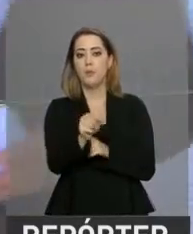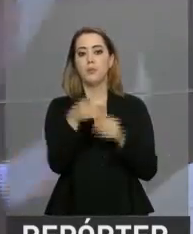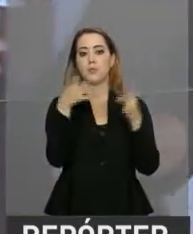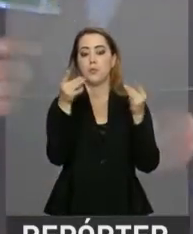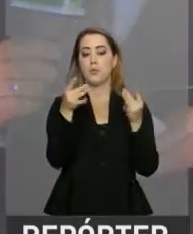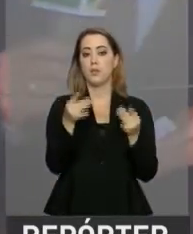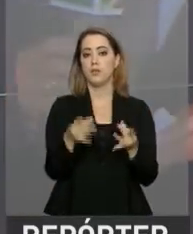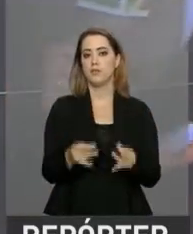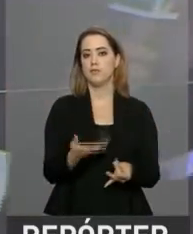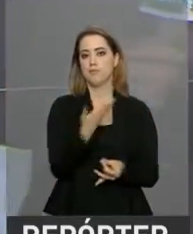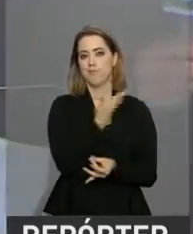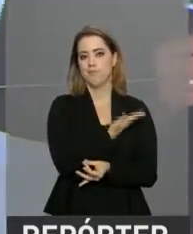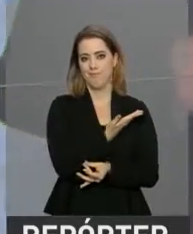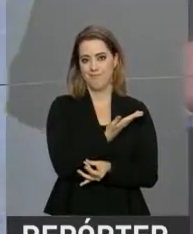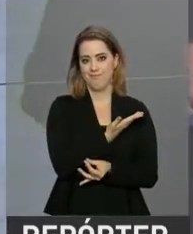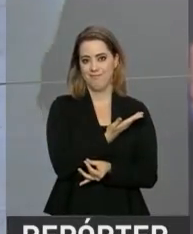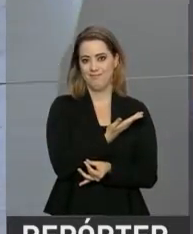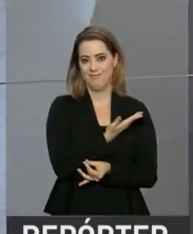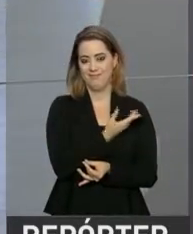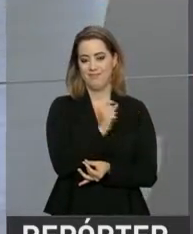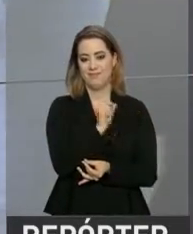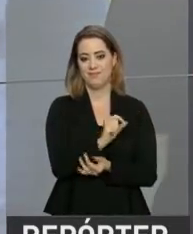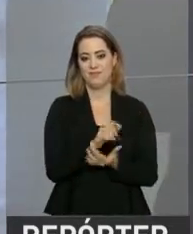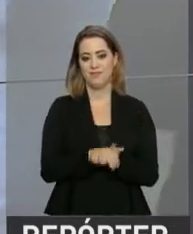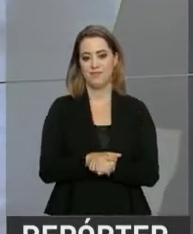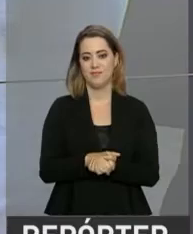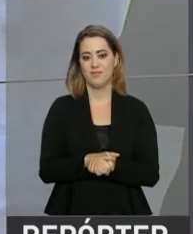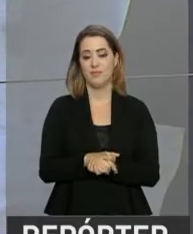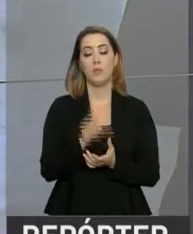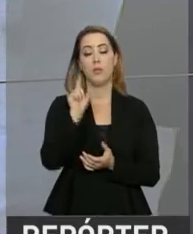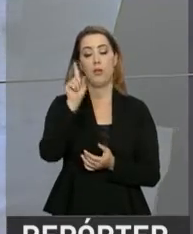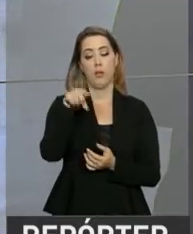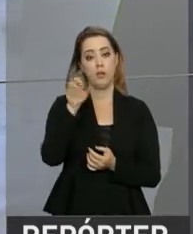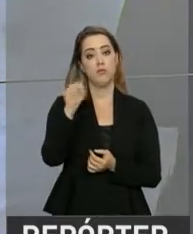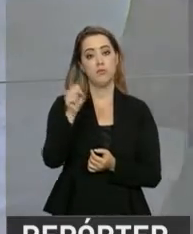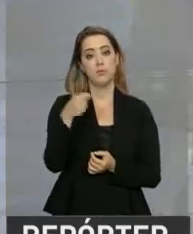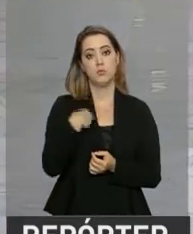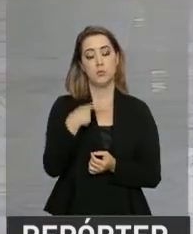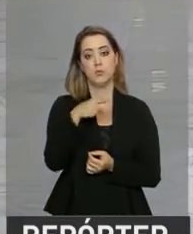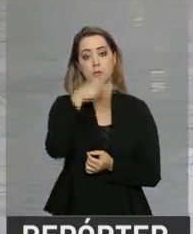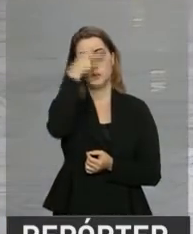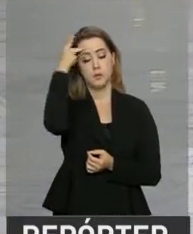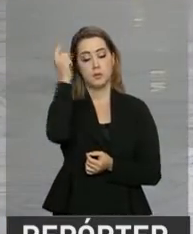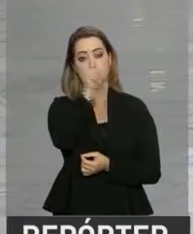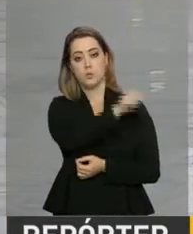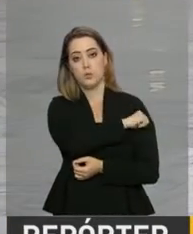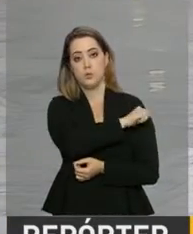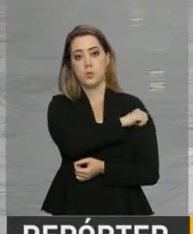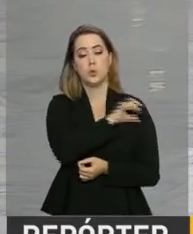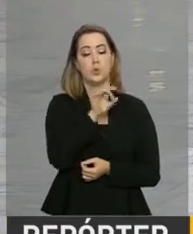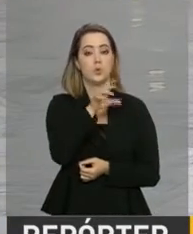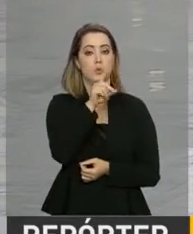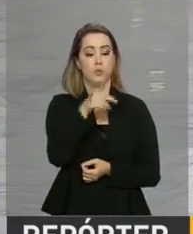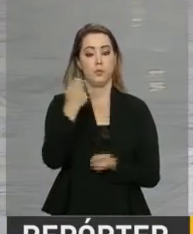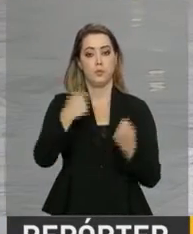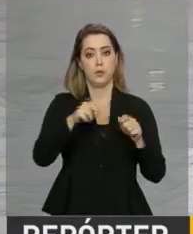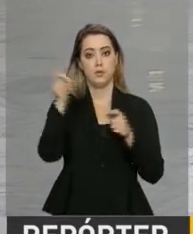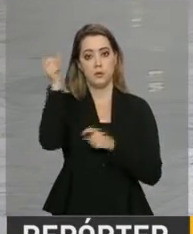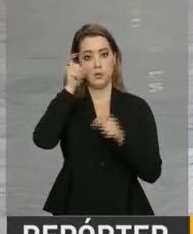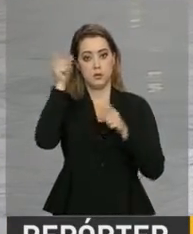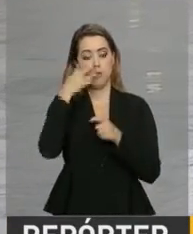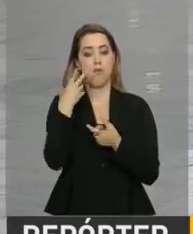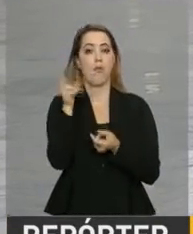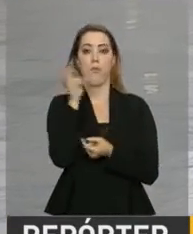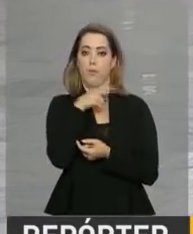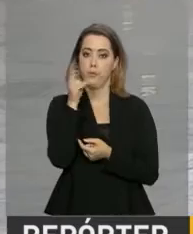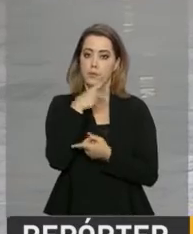no telão, tem as informações para a gente, não é, Paulo? É isso mesmo, Zé Luiz, os candidatos só precisam ficar atentos e serem